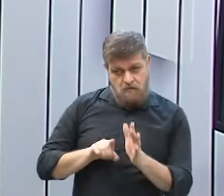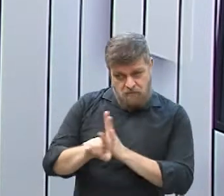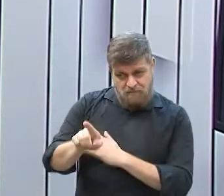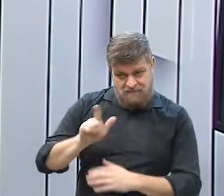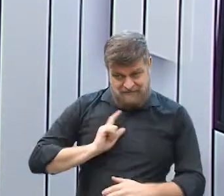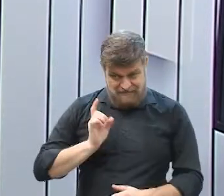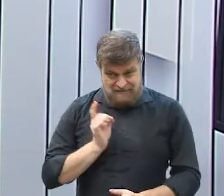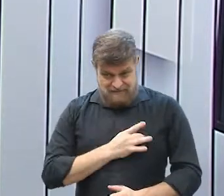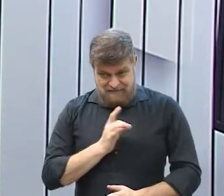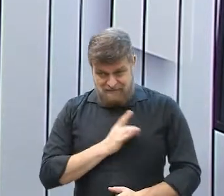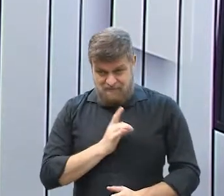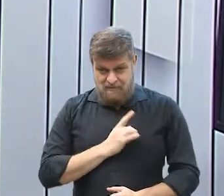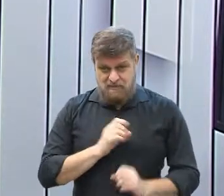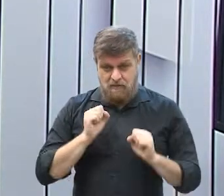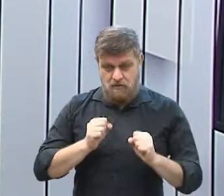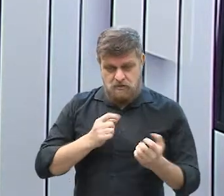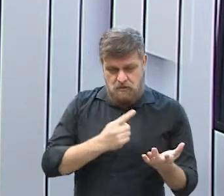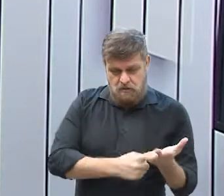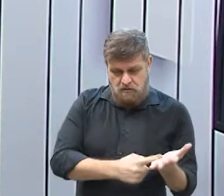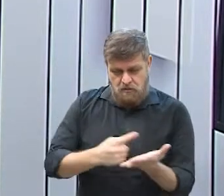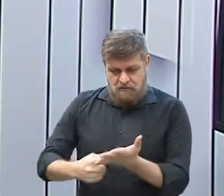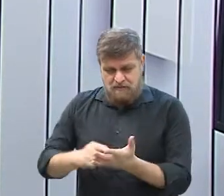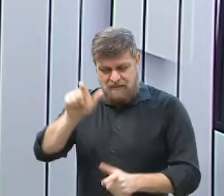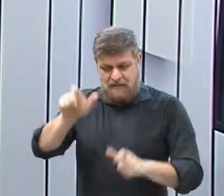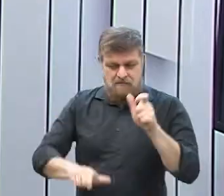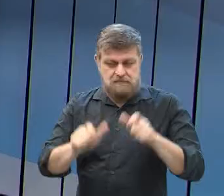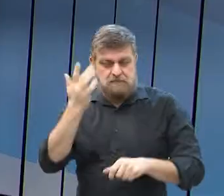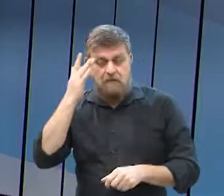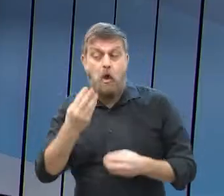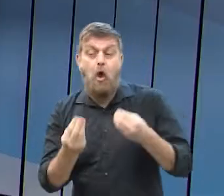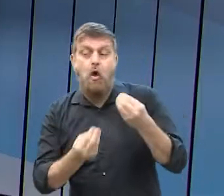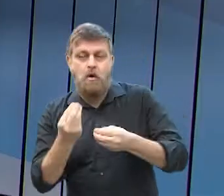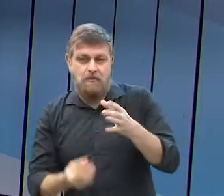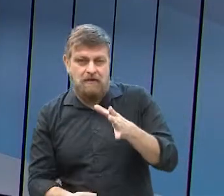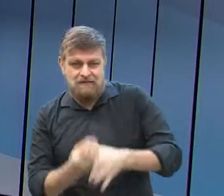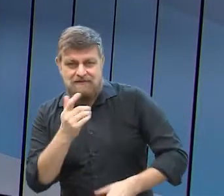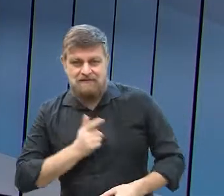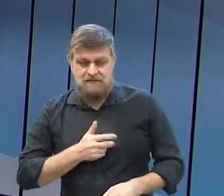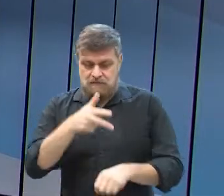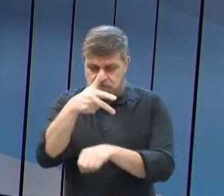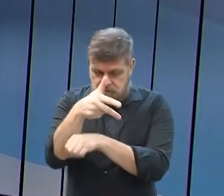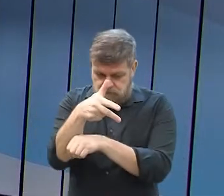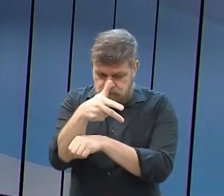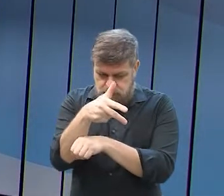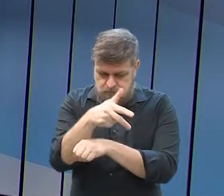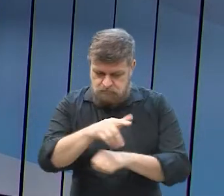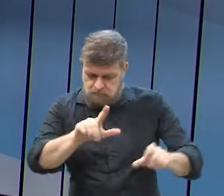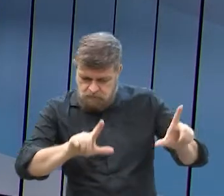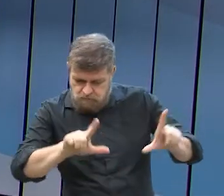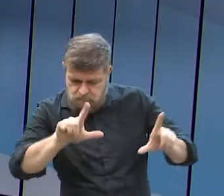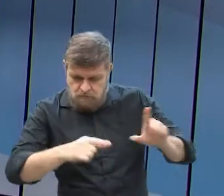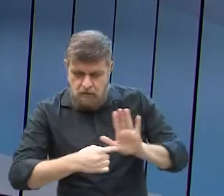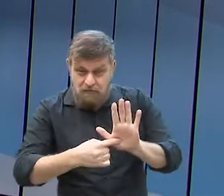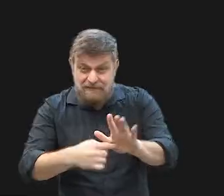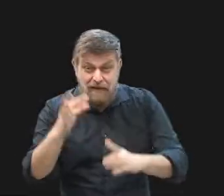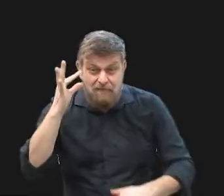que algo possa ser acordado e ninguém saiba como foi o processo, se não tiver essa transmissão?